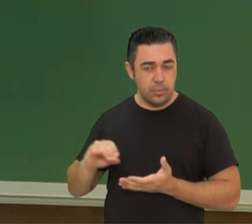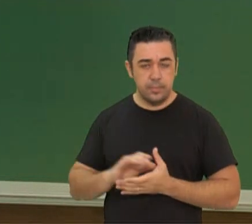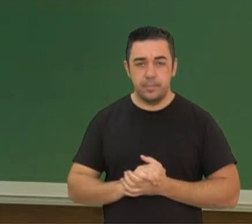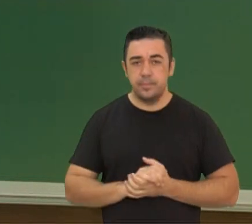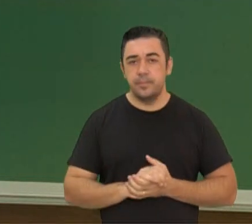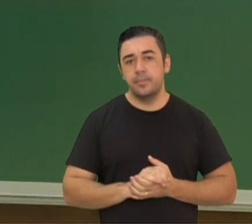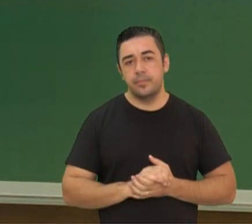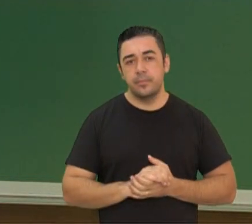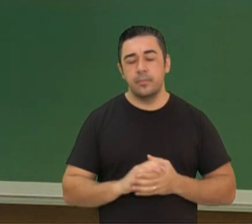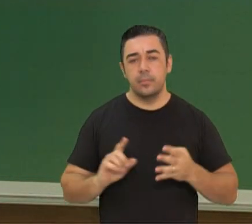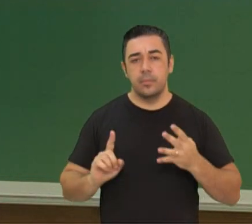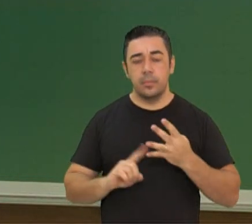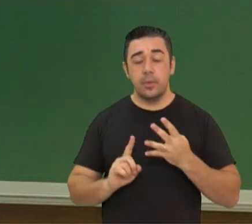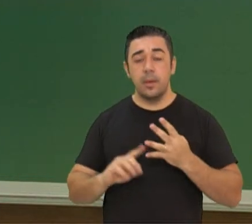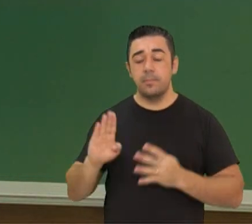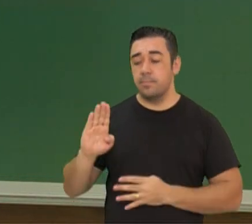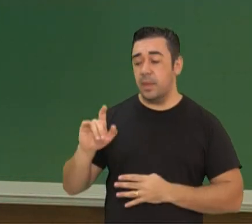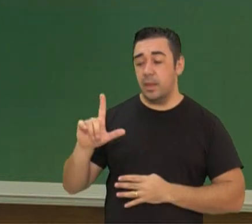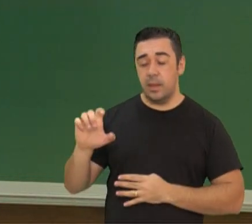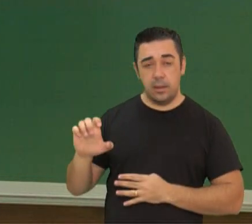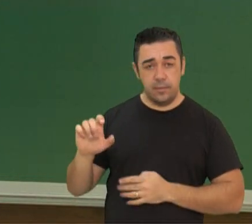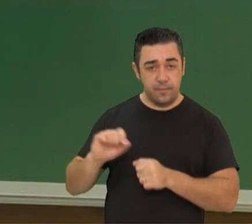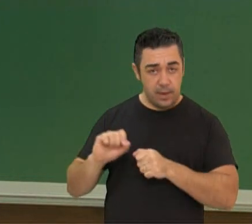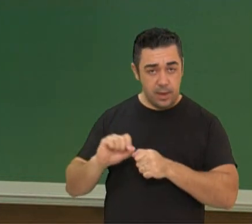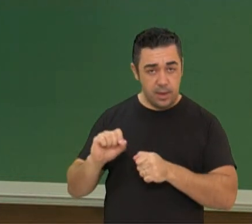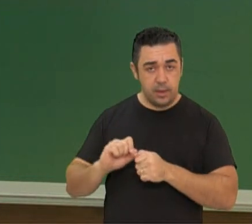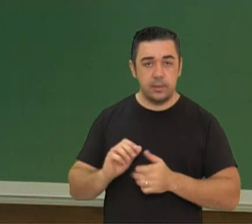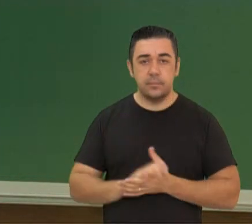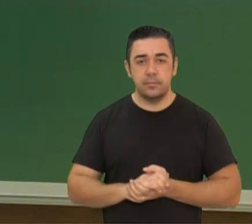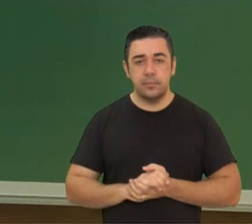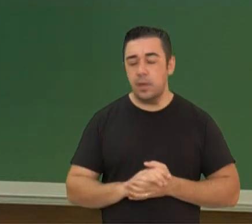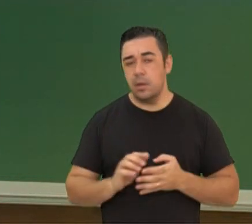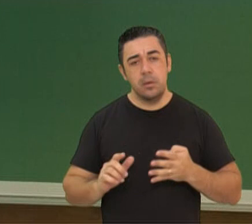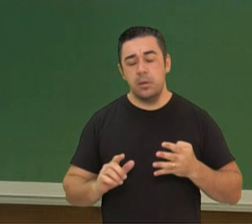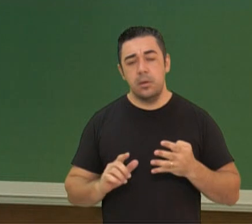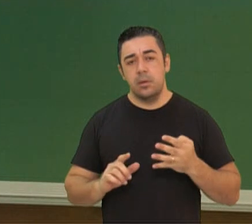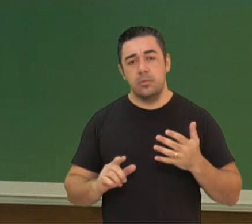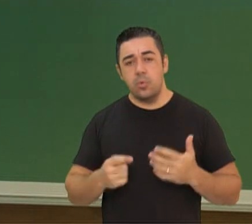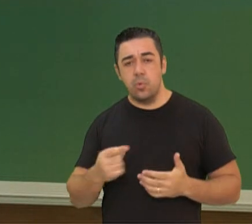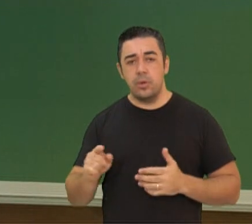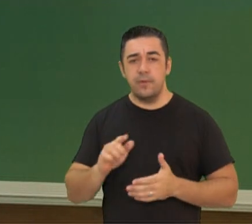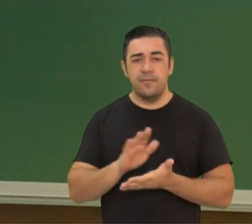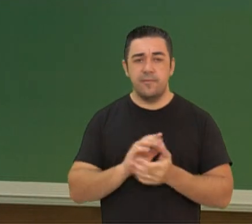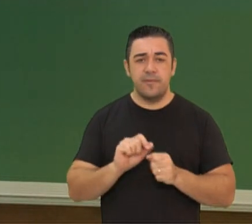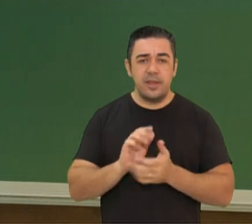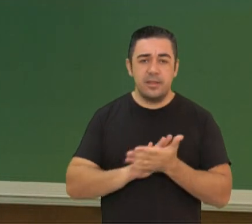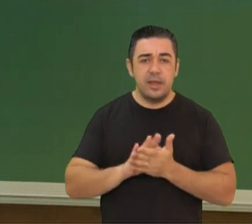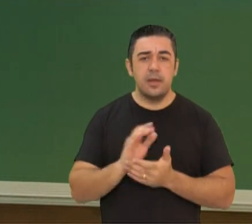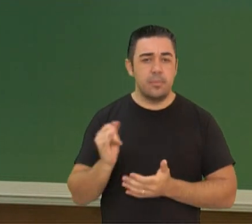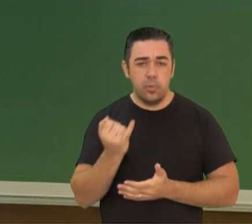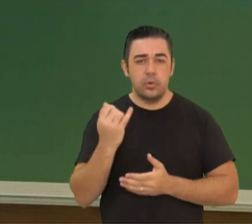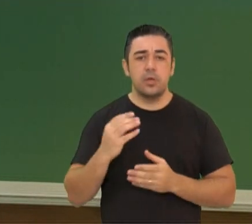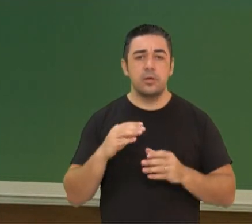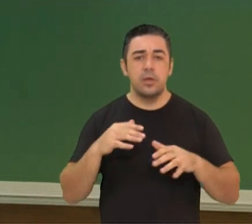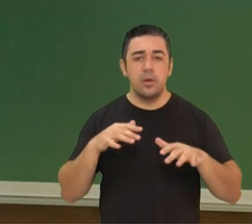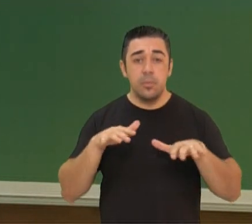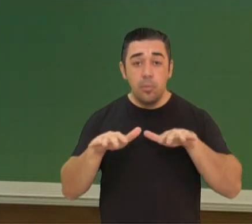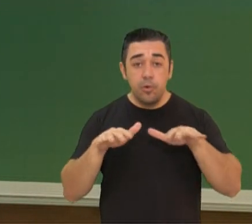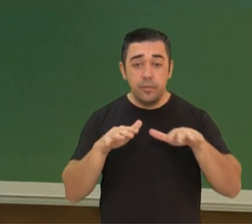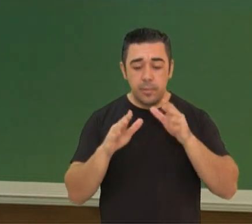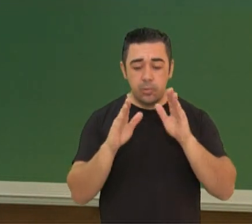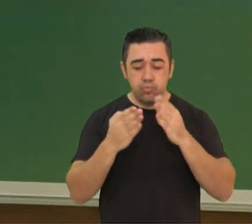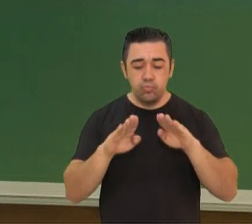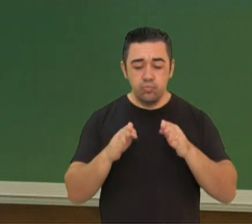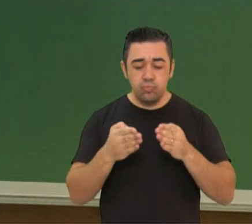da bile e, embora não produza nenhum suco digestivo, é importante pelo movimento peristáltico. Ou seja,